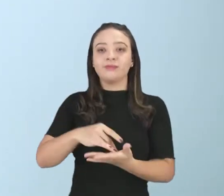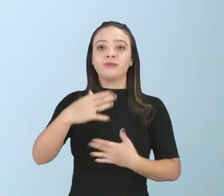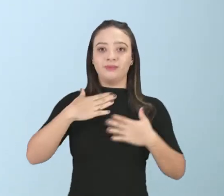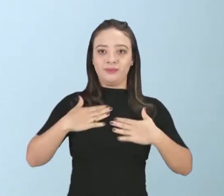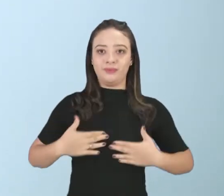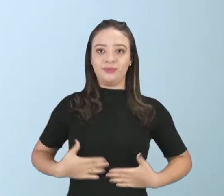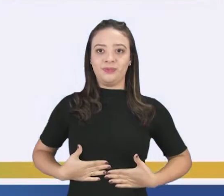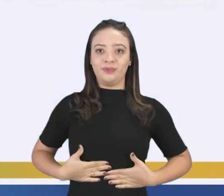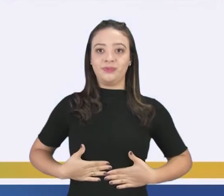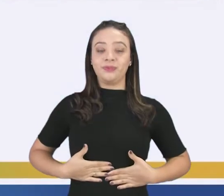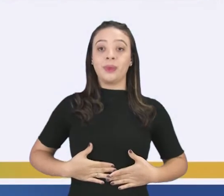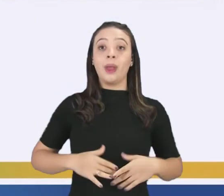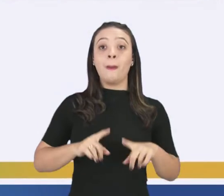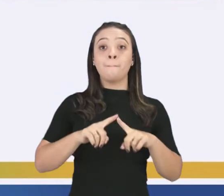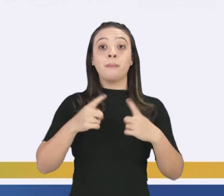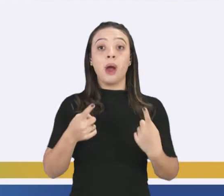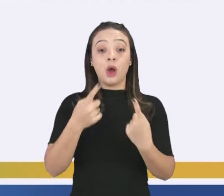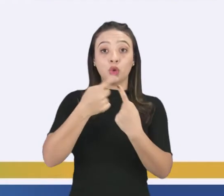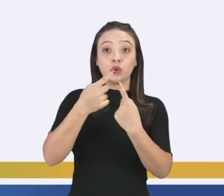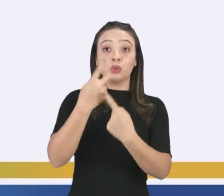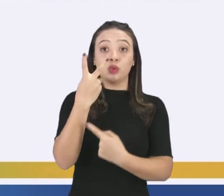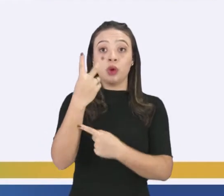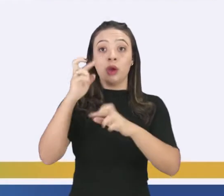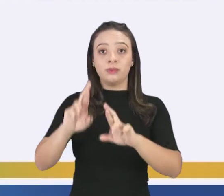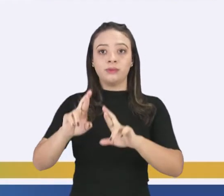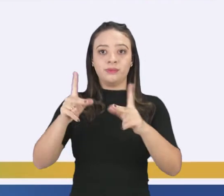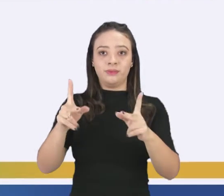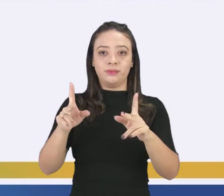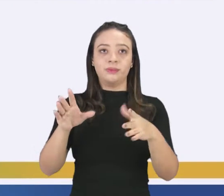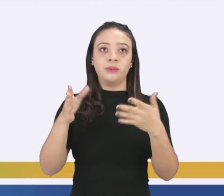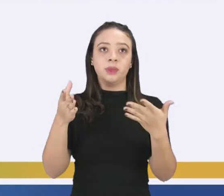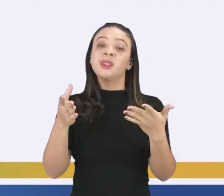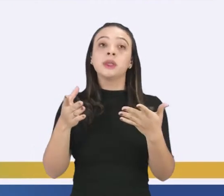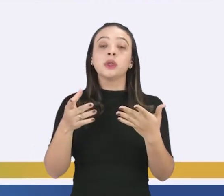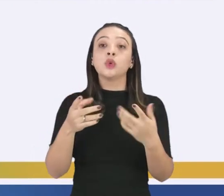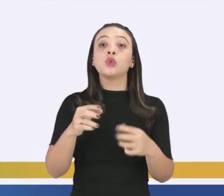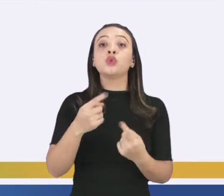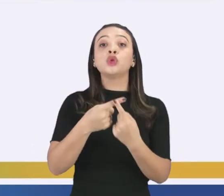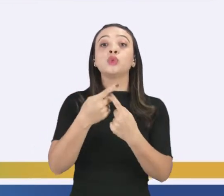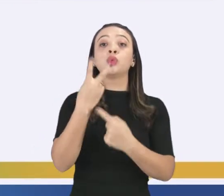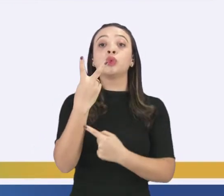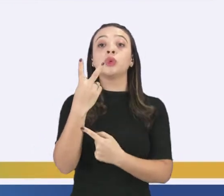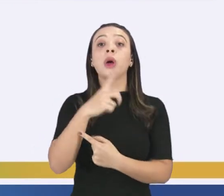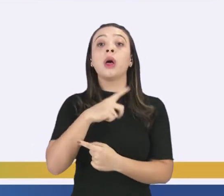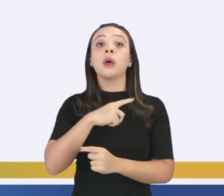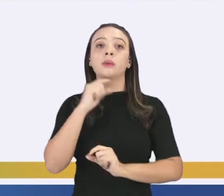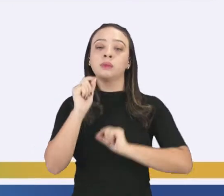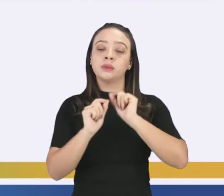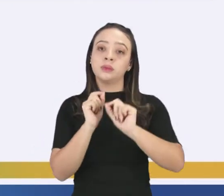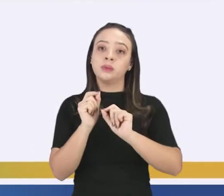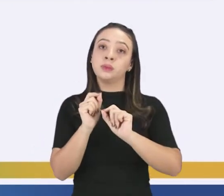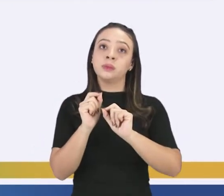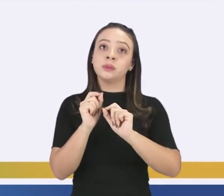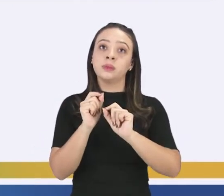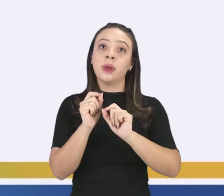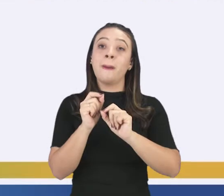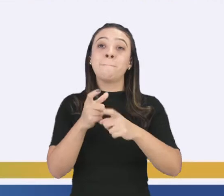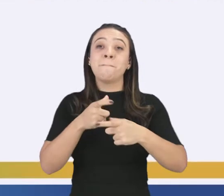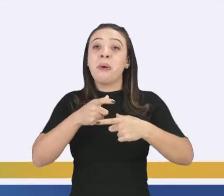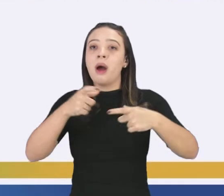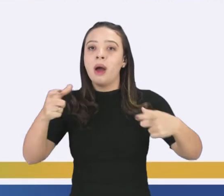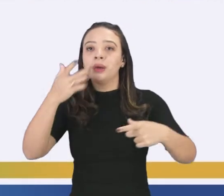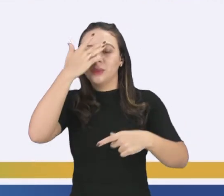na tipo 2, é diferente. Nesta forma de diabetes, está incluída a grande maioria dos